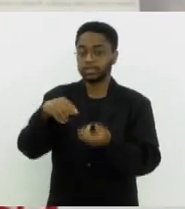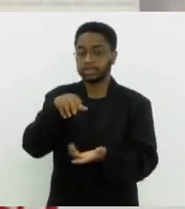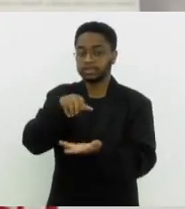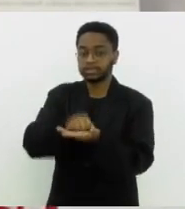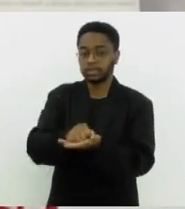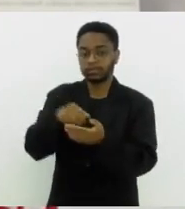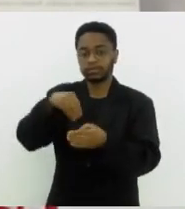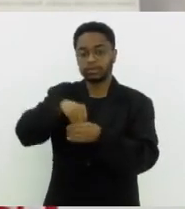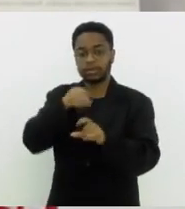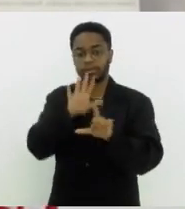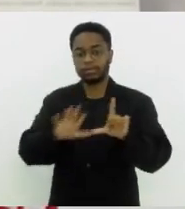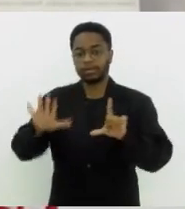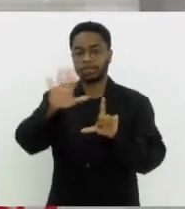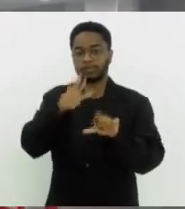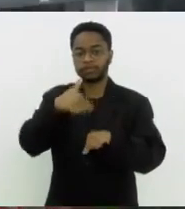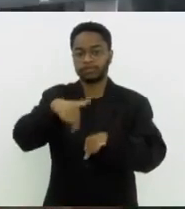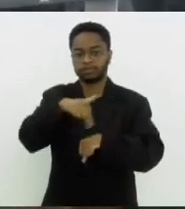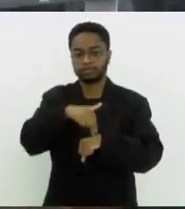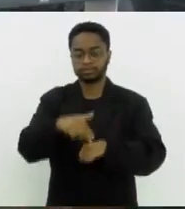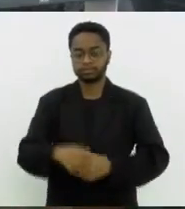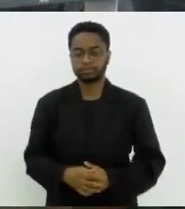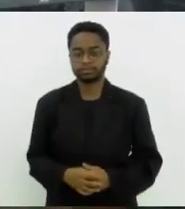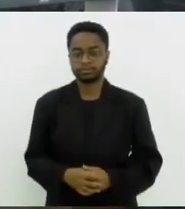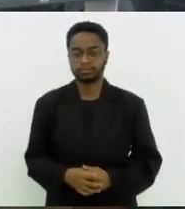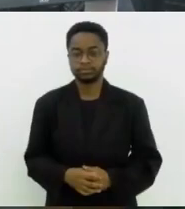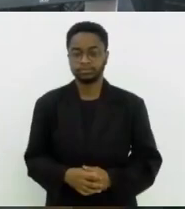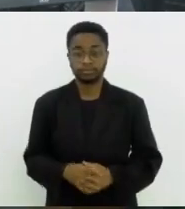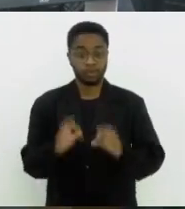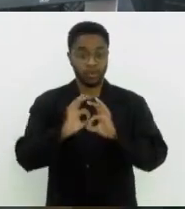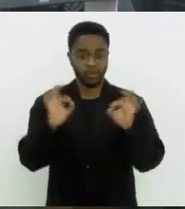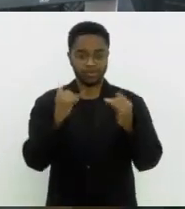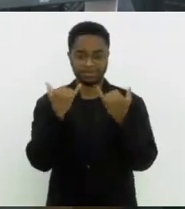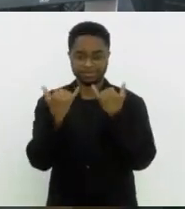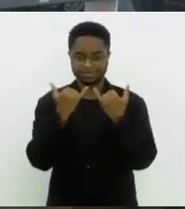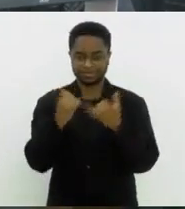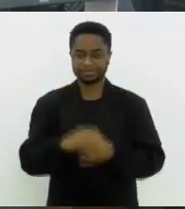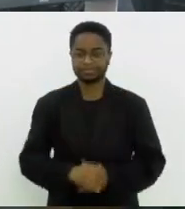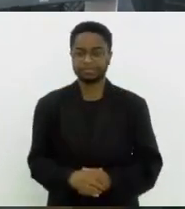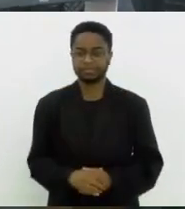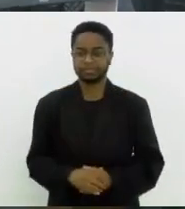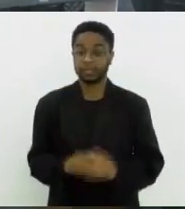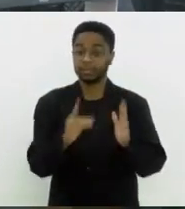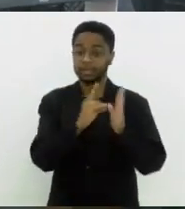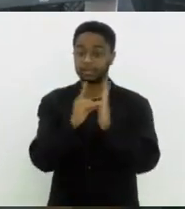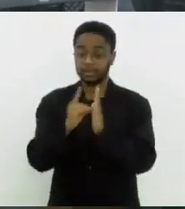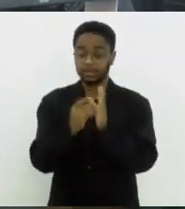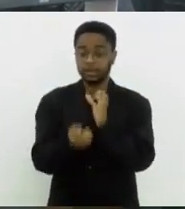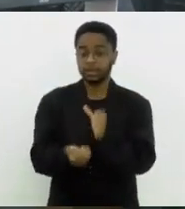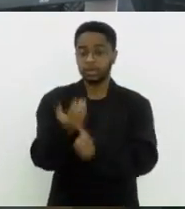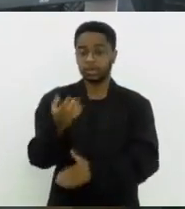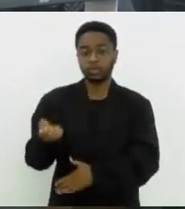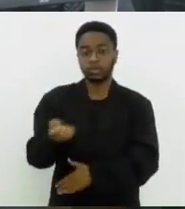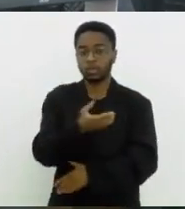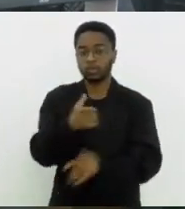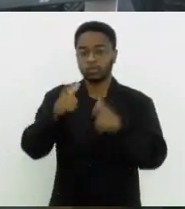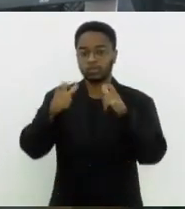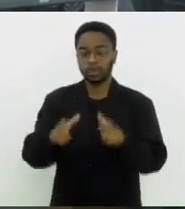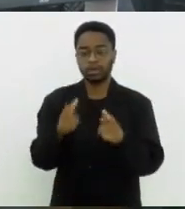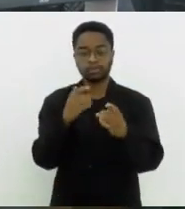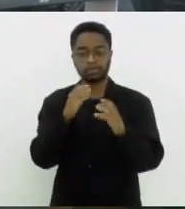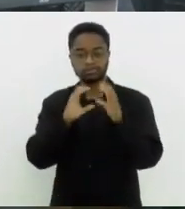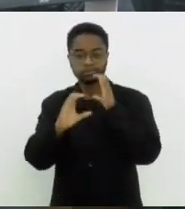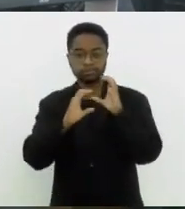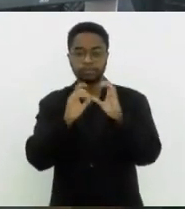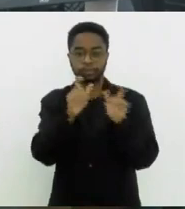na plataforma. Uma ótima notícia. O Detran está lançando um novo canal de comunicação com os